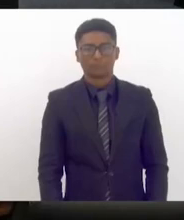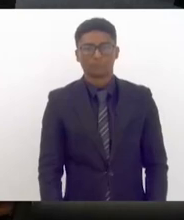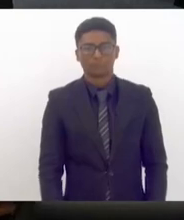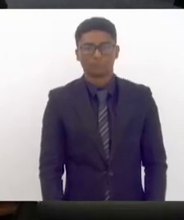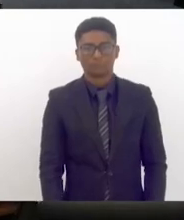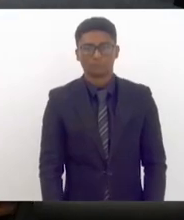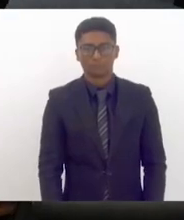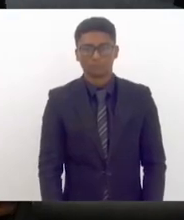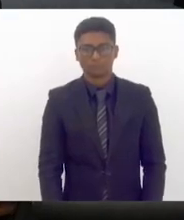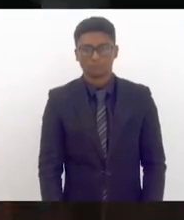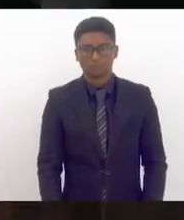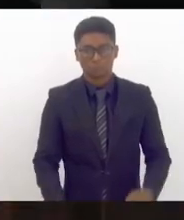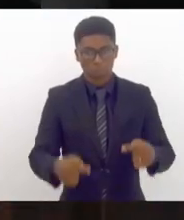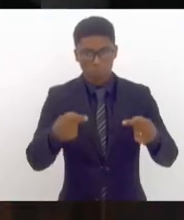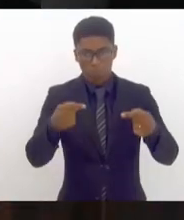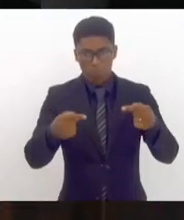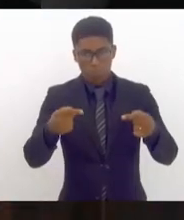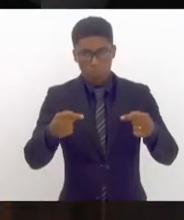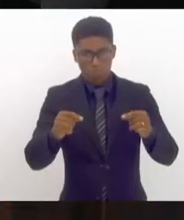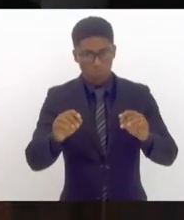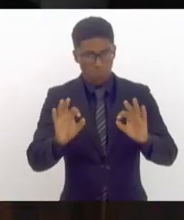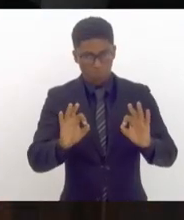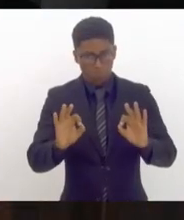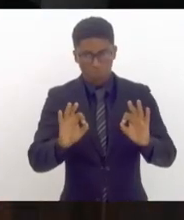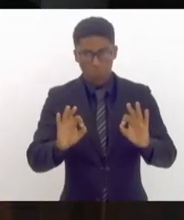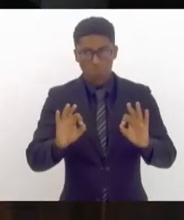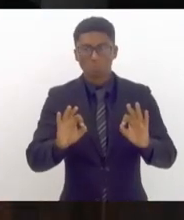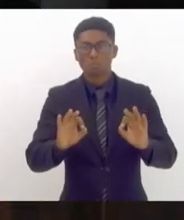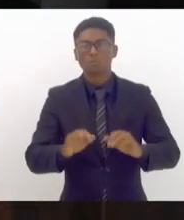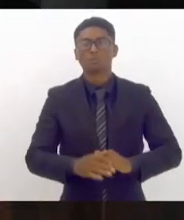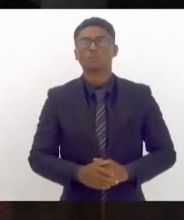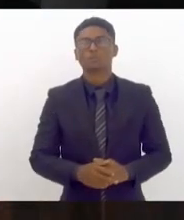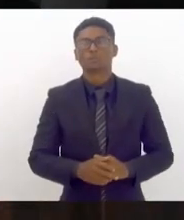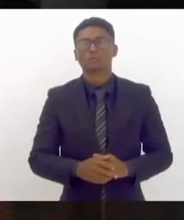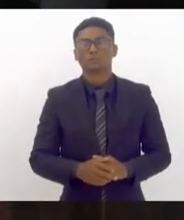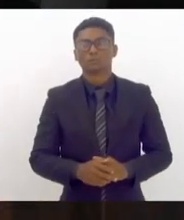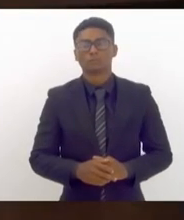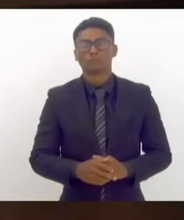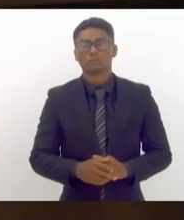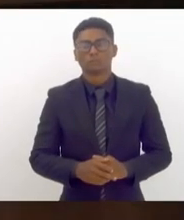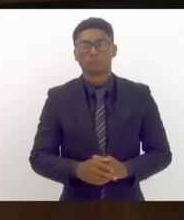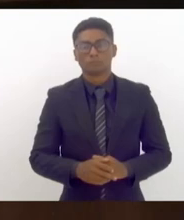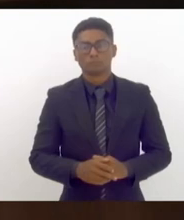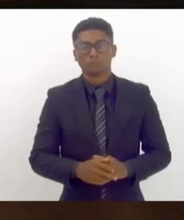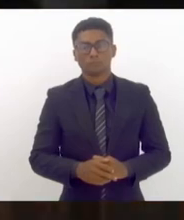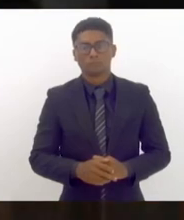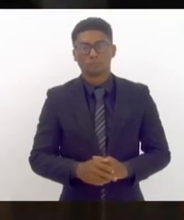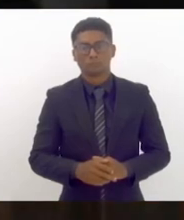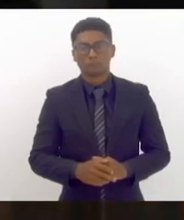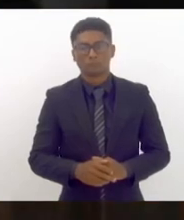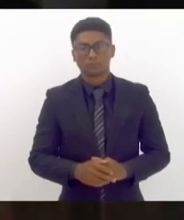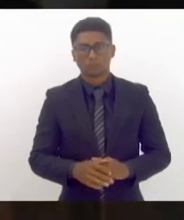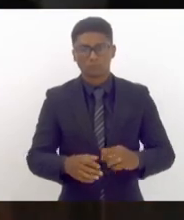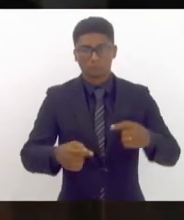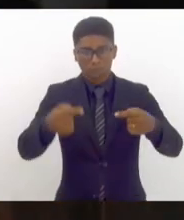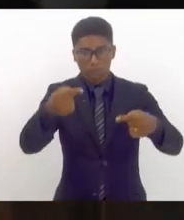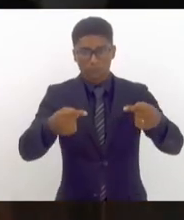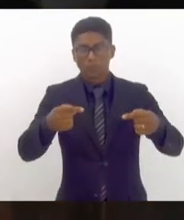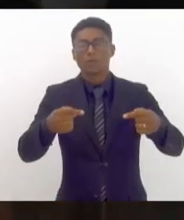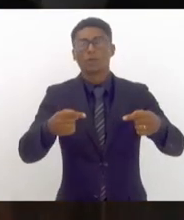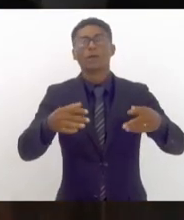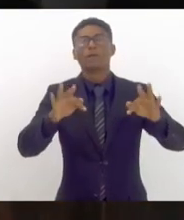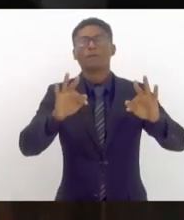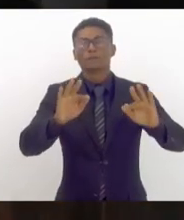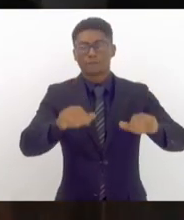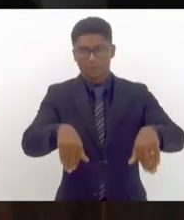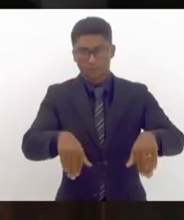Não havendo mais quem para discutir. Encerrado, onde? Está fazendo encerrado o encaminhamento. Não havendo mais quem queira discutir, encerrada a